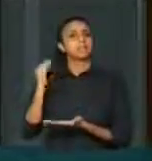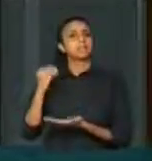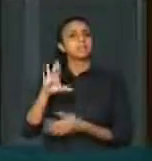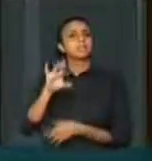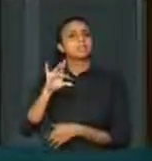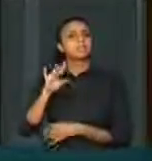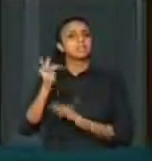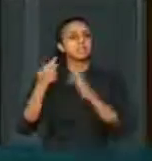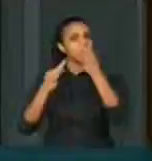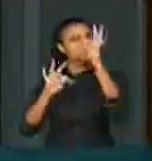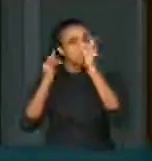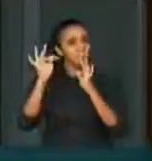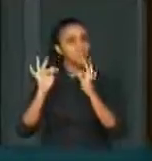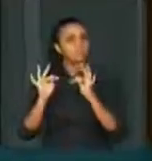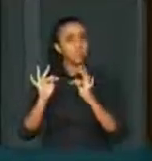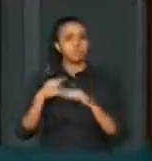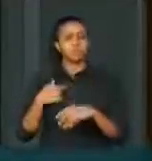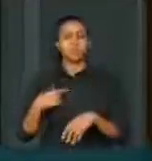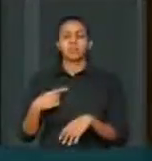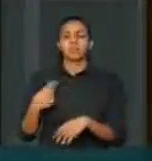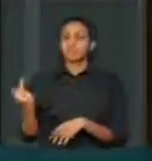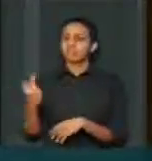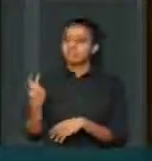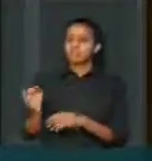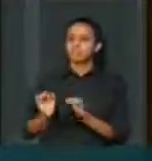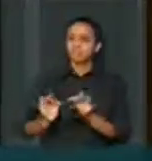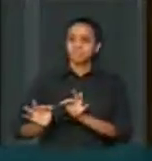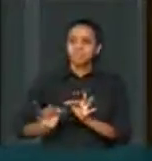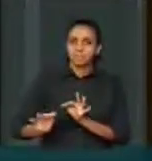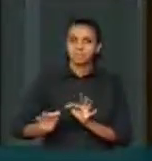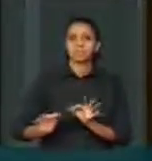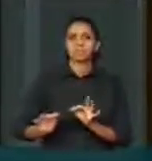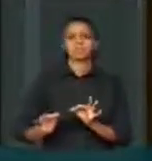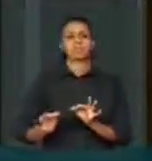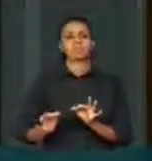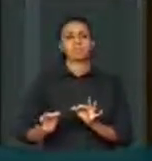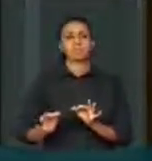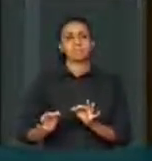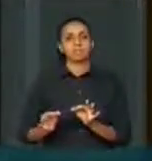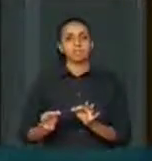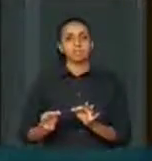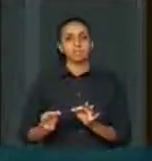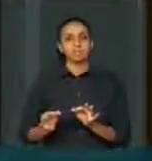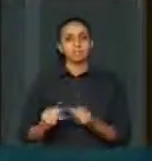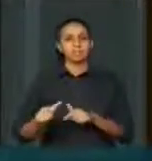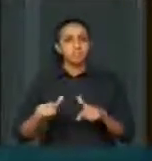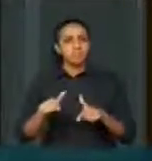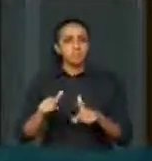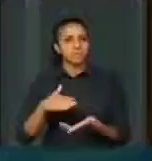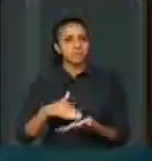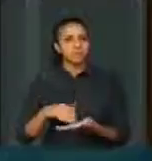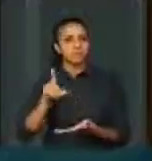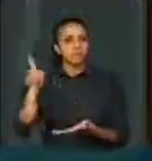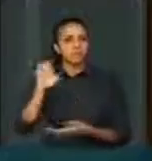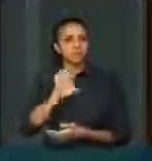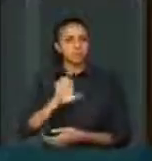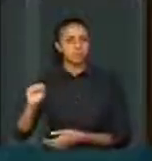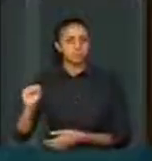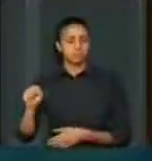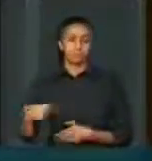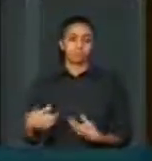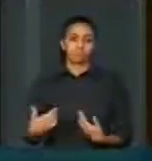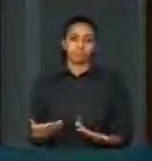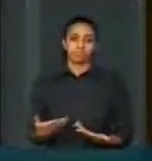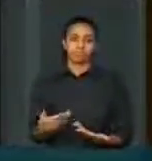Estado, organizando a divulgação nas redes sociais dos trabalhos da Secretaria lá no Estado do Espírito Santo. Então,